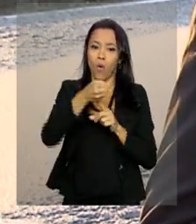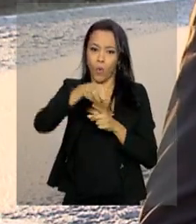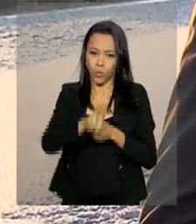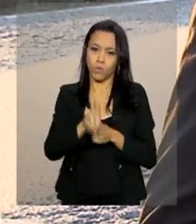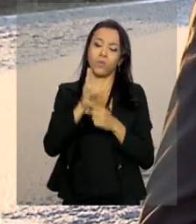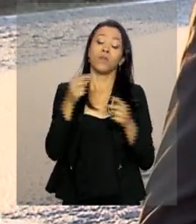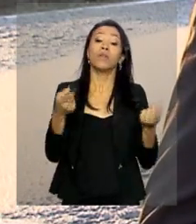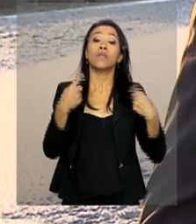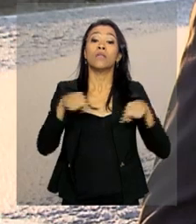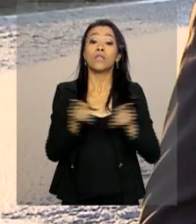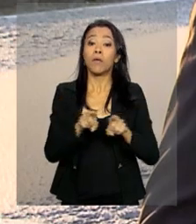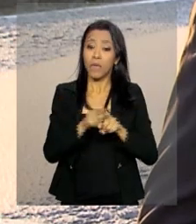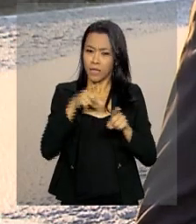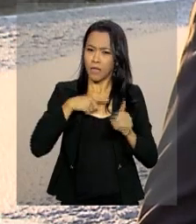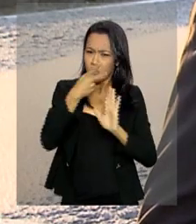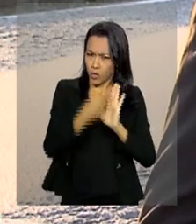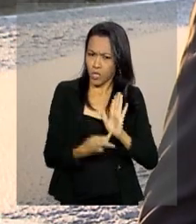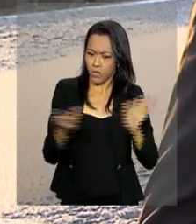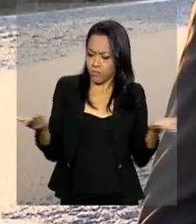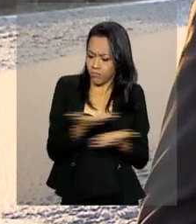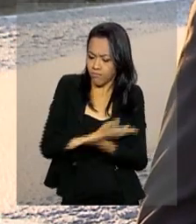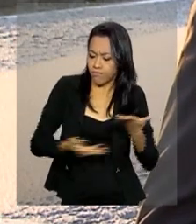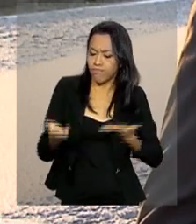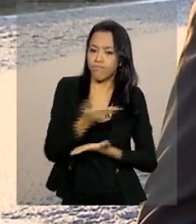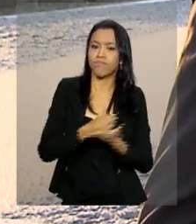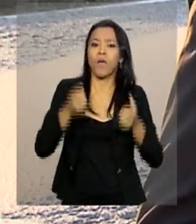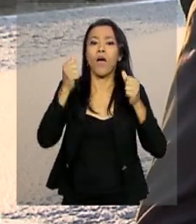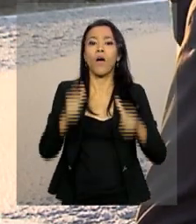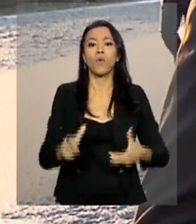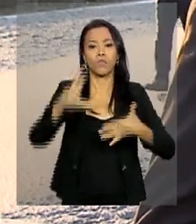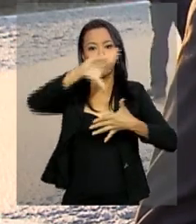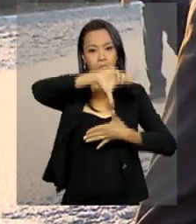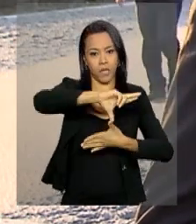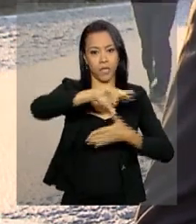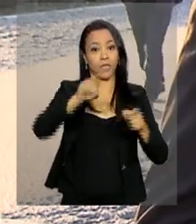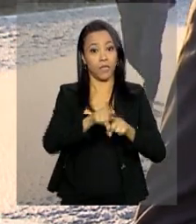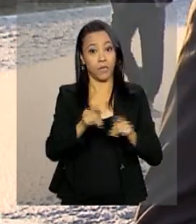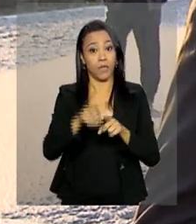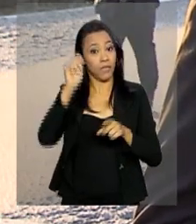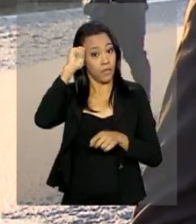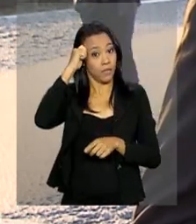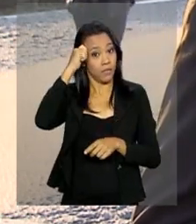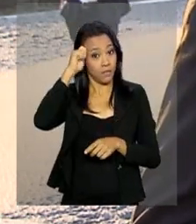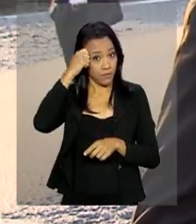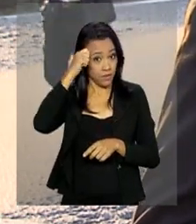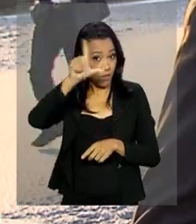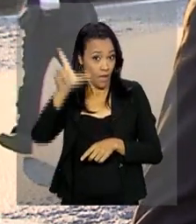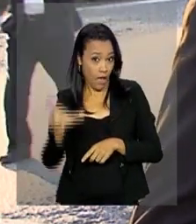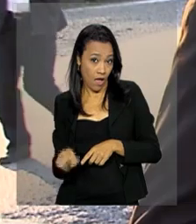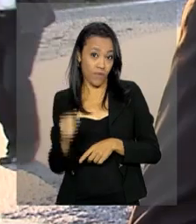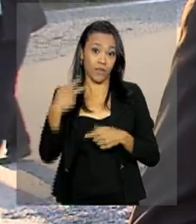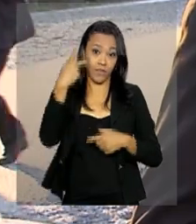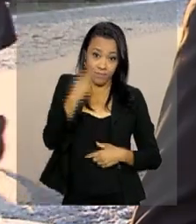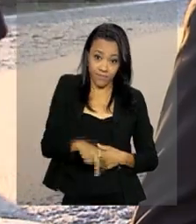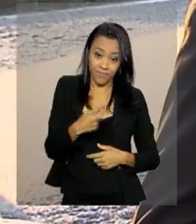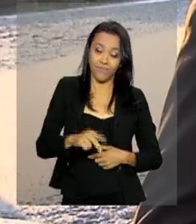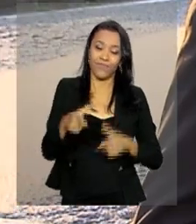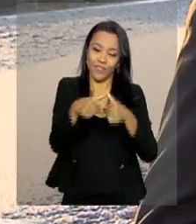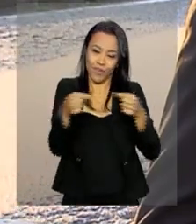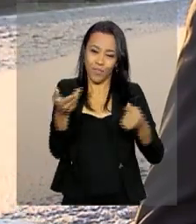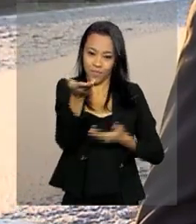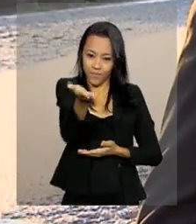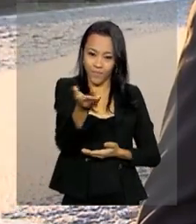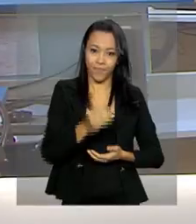participam de projetos conjuntos em países da América Latina e da África de Tóquio no Japão João